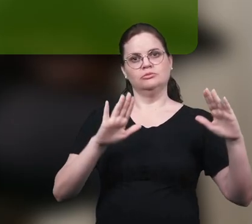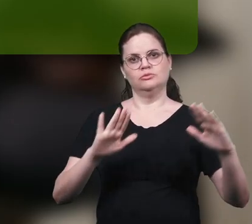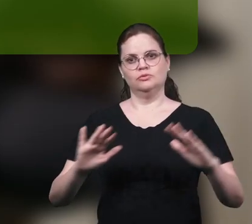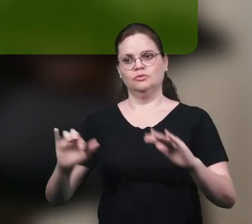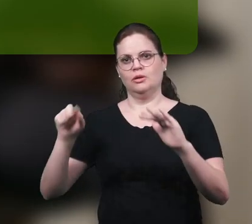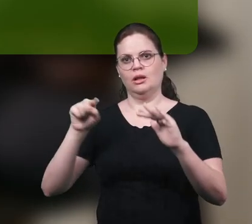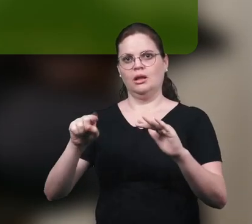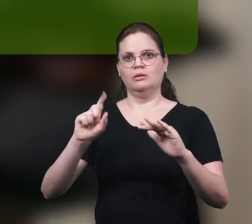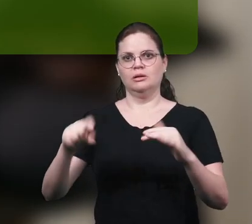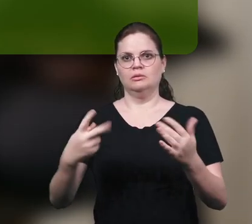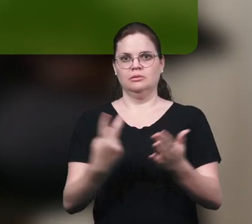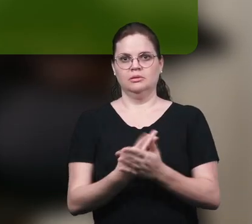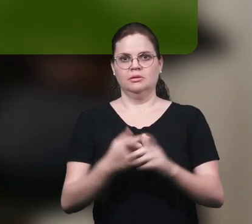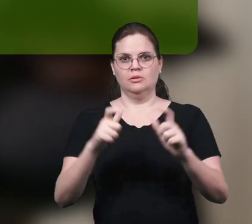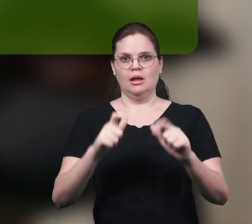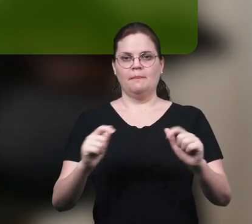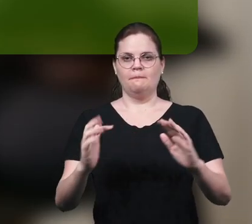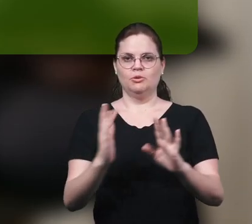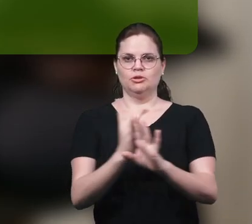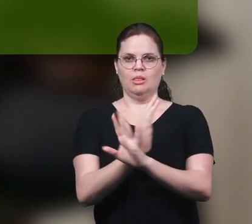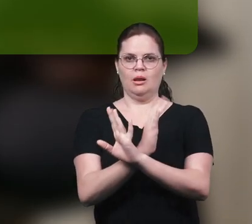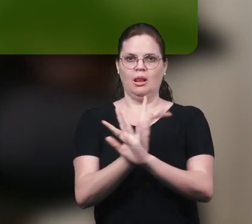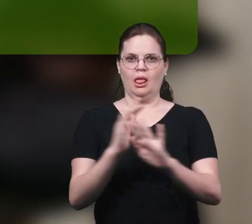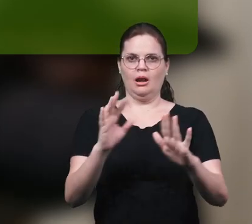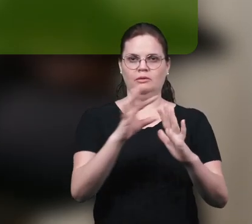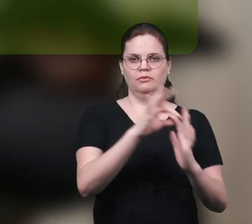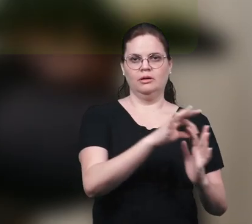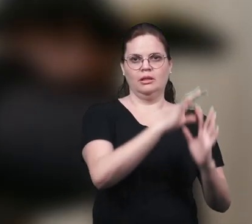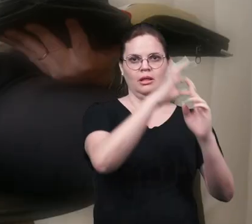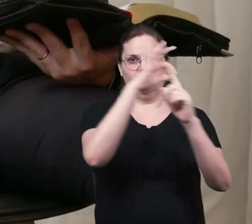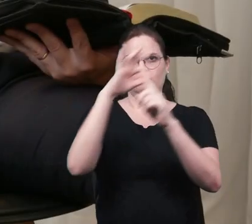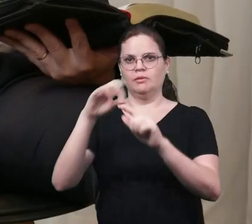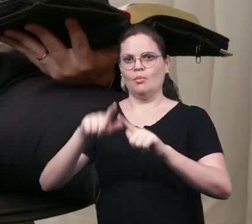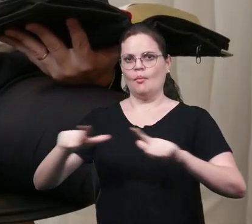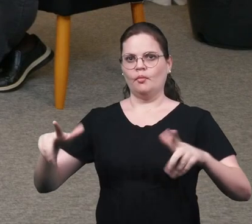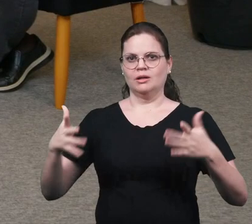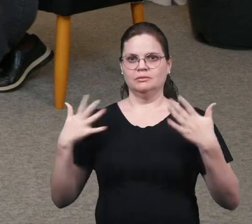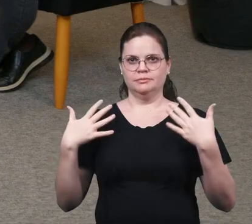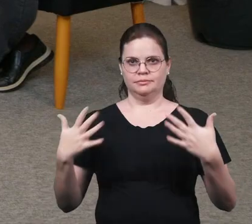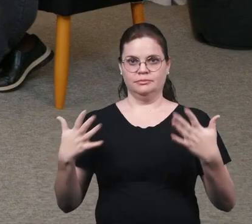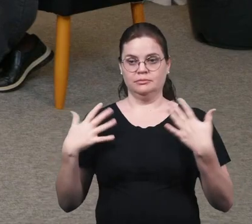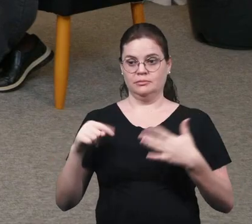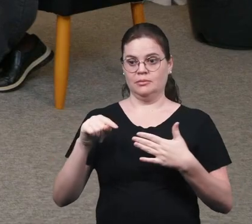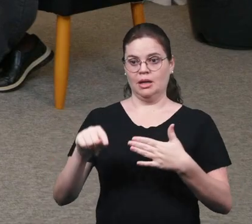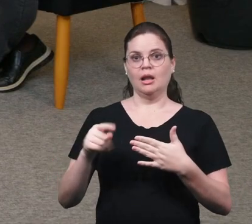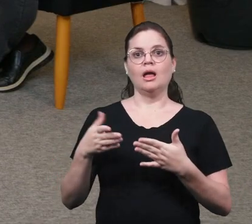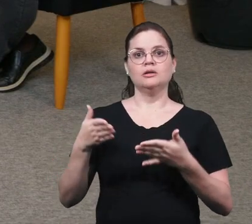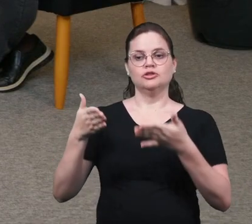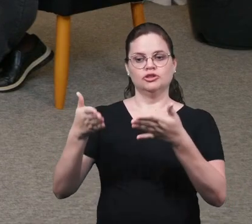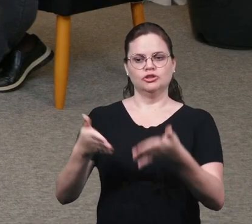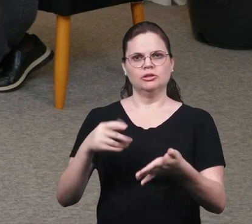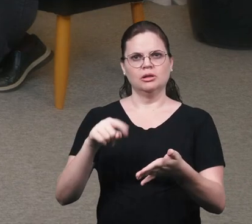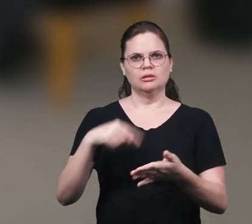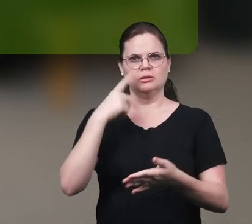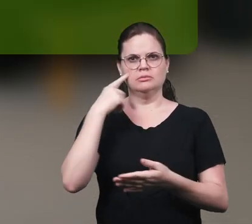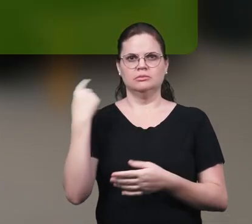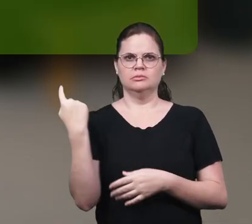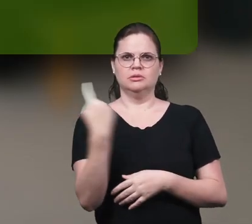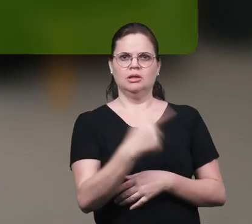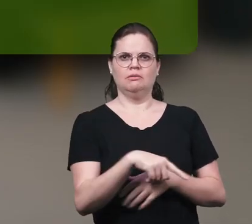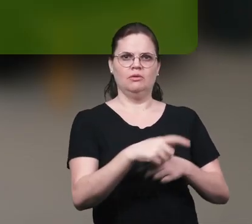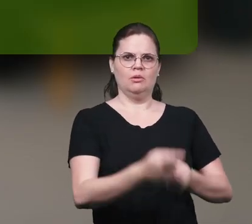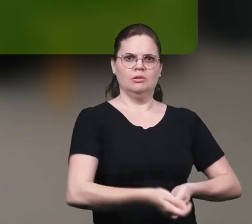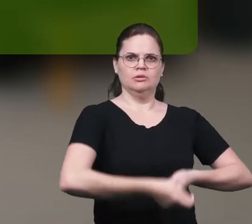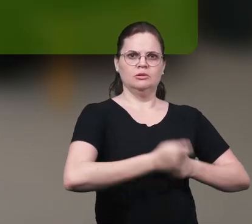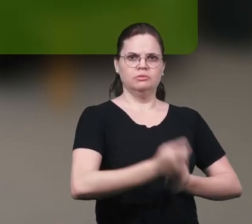ele foi tirado ali daquela multidão e ele foi levado ao deserto. Chegando no deserto, Filipe avistou ali uma